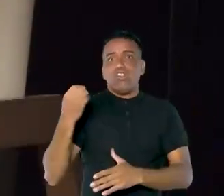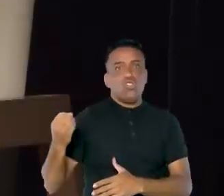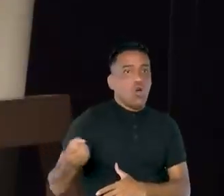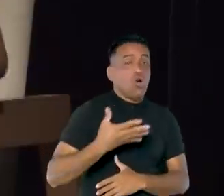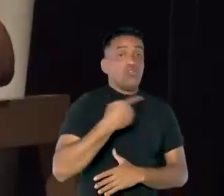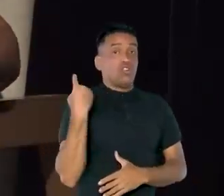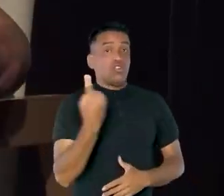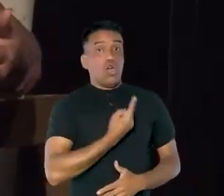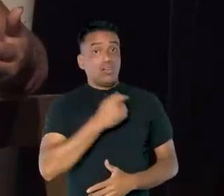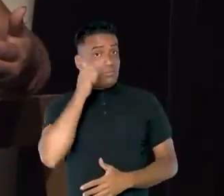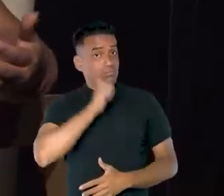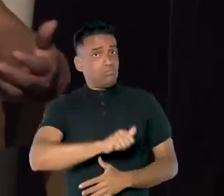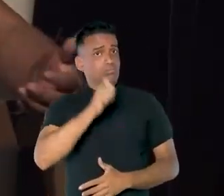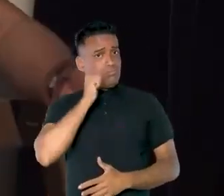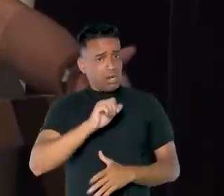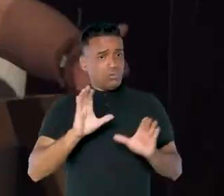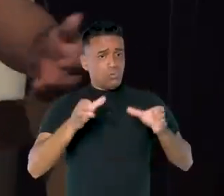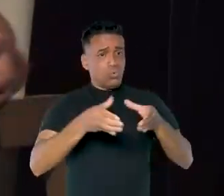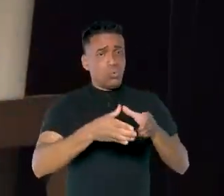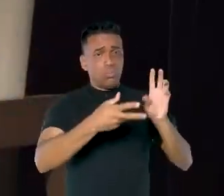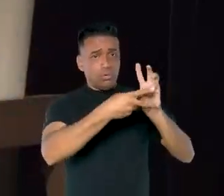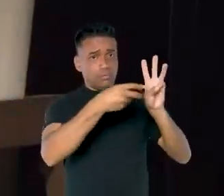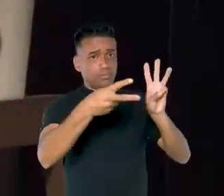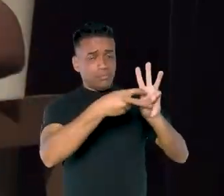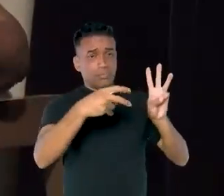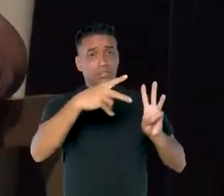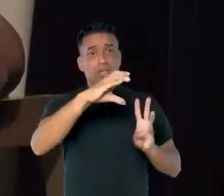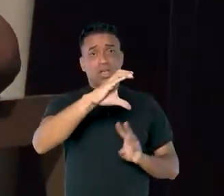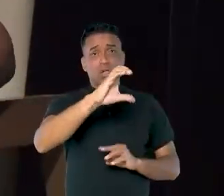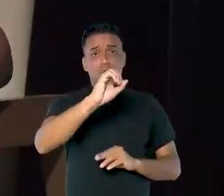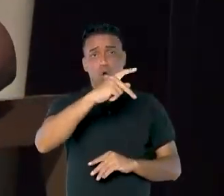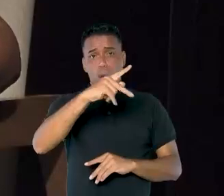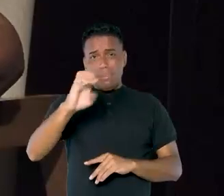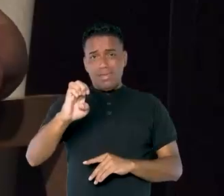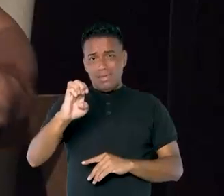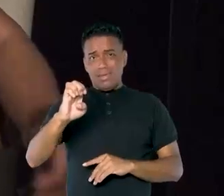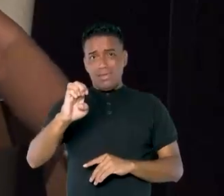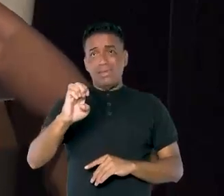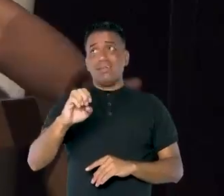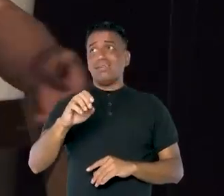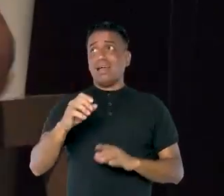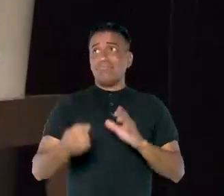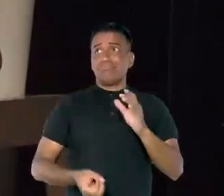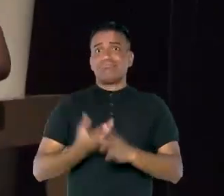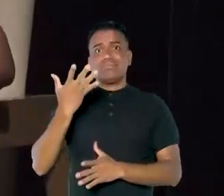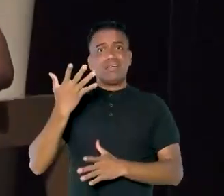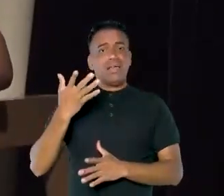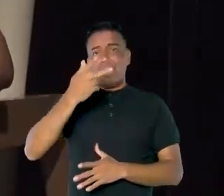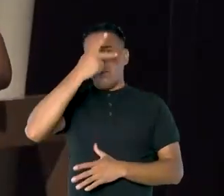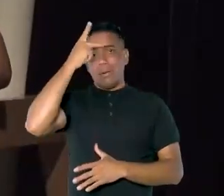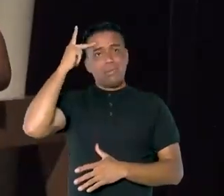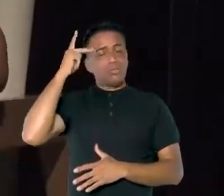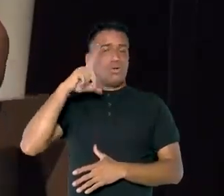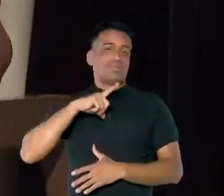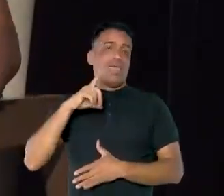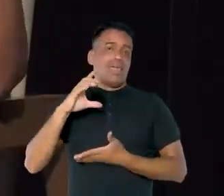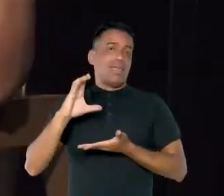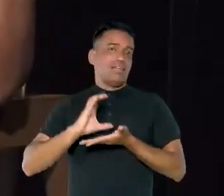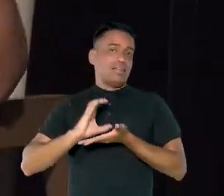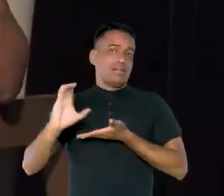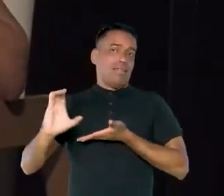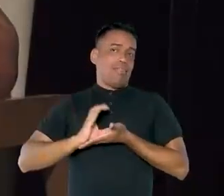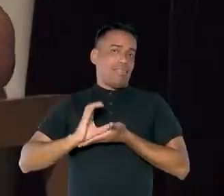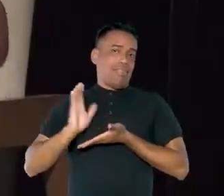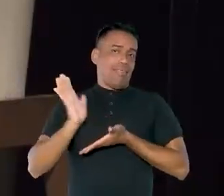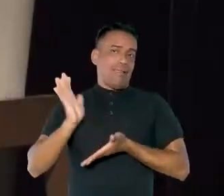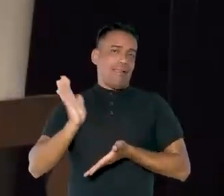nós mulheres, né, que essa COP que está acontecendo, esse daí é para quem tem dinheiro. A gente sempre fala